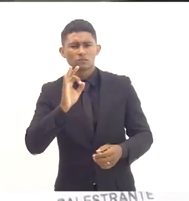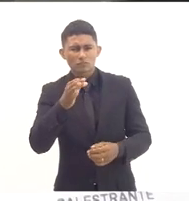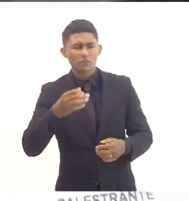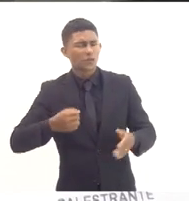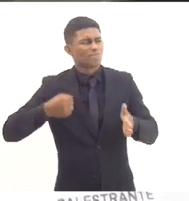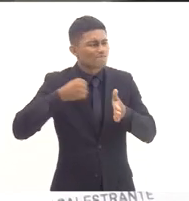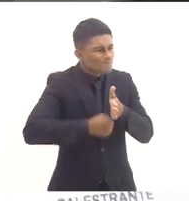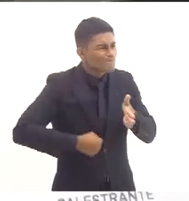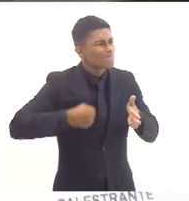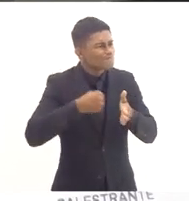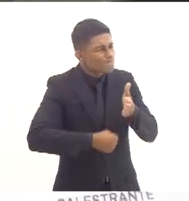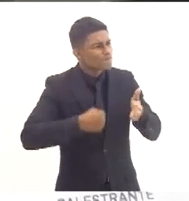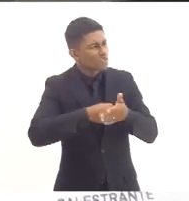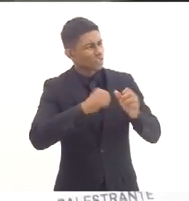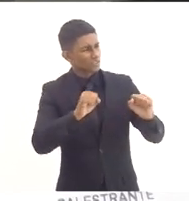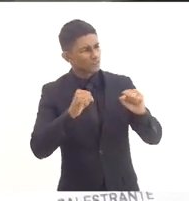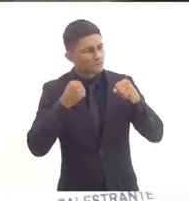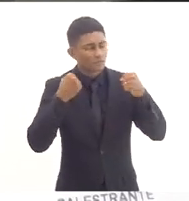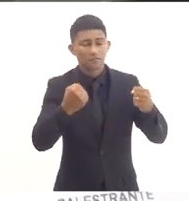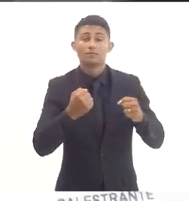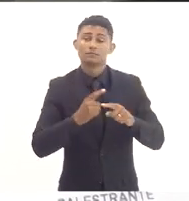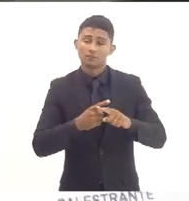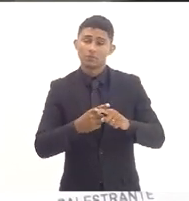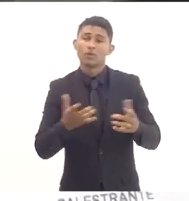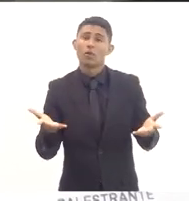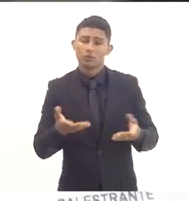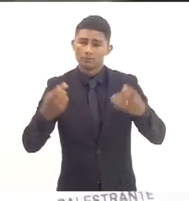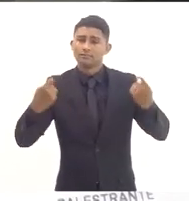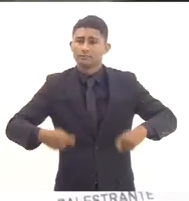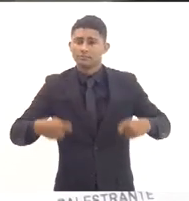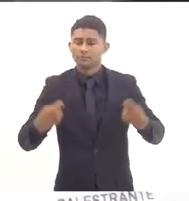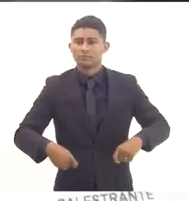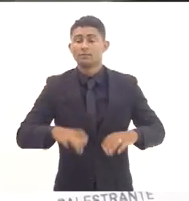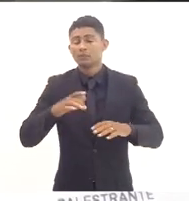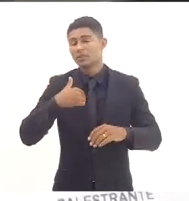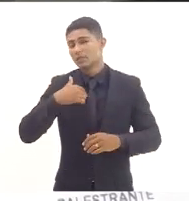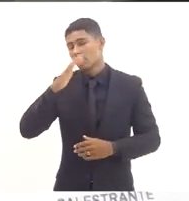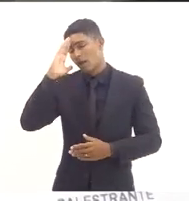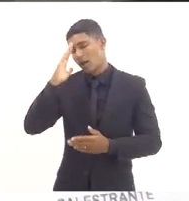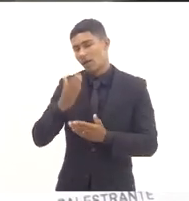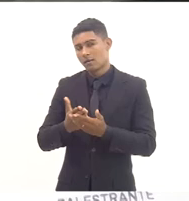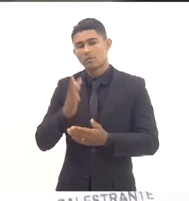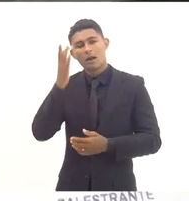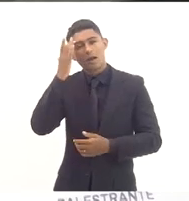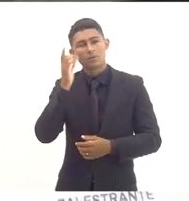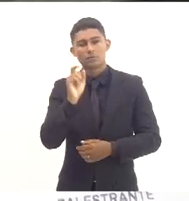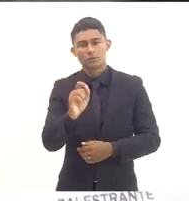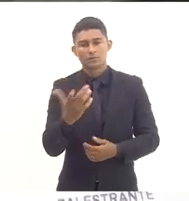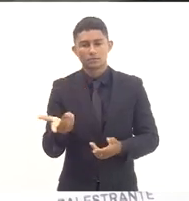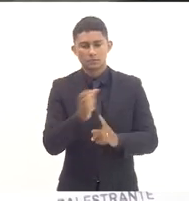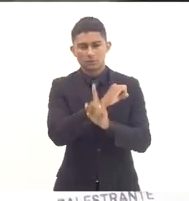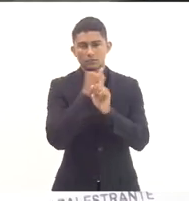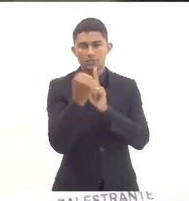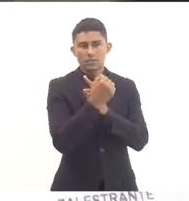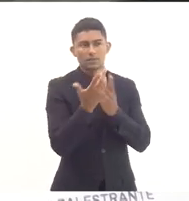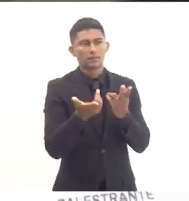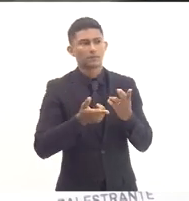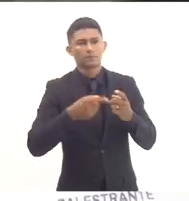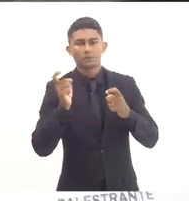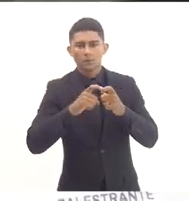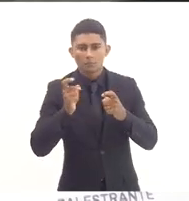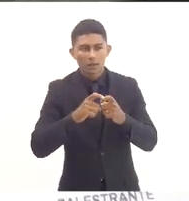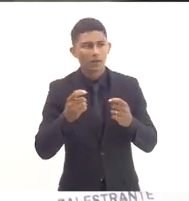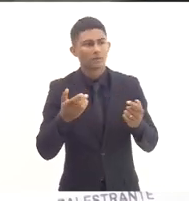porque a gente tem que brigar Infelizmente hoje e eu acredito que se a sociedade os próprios médicos a classe médica